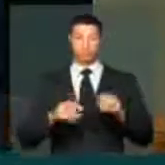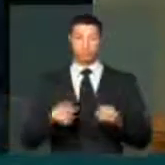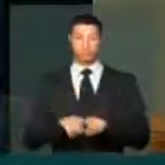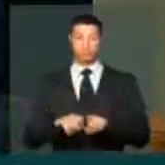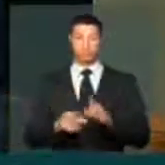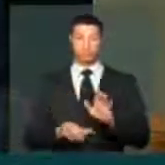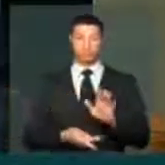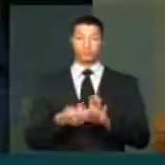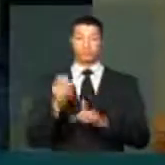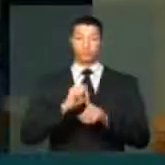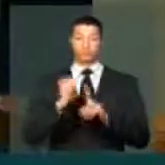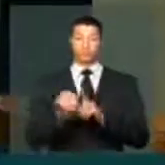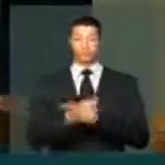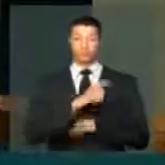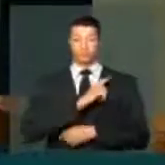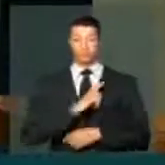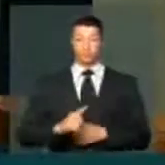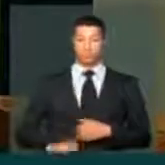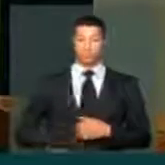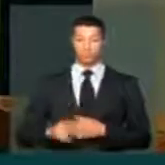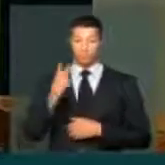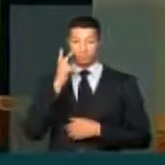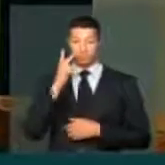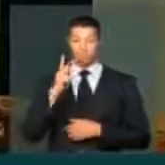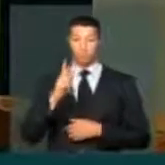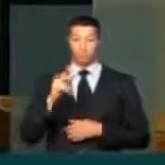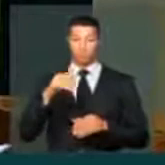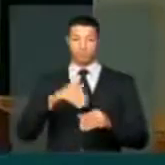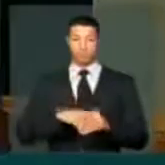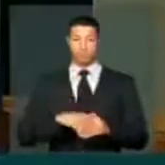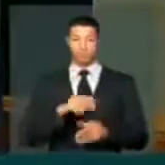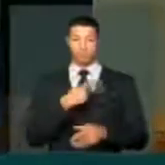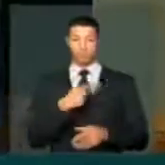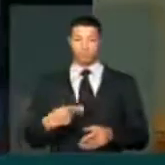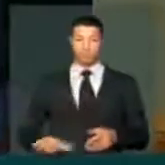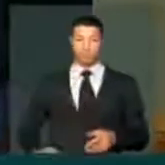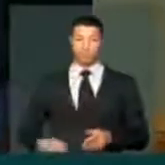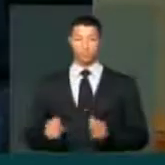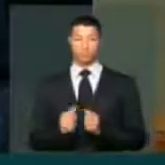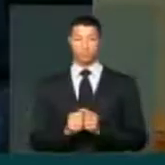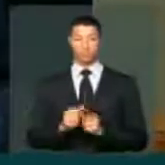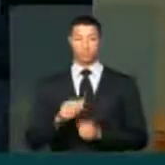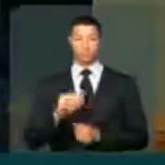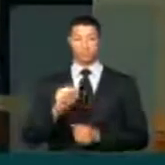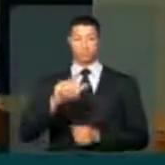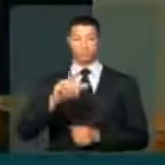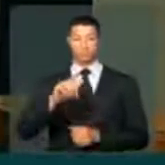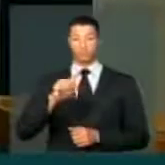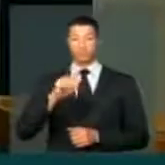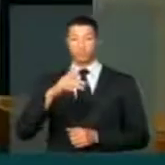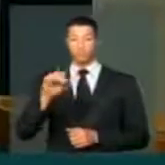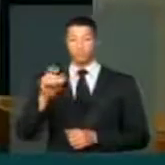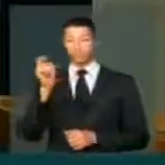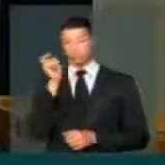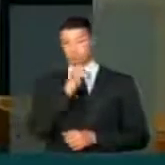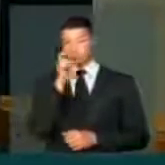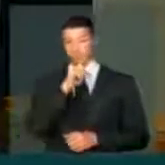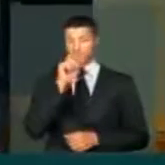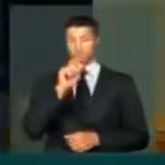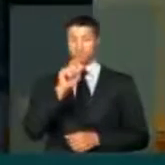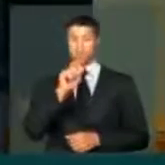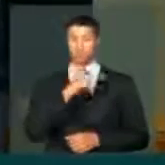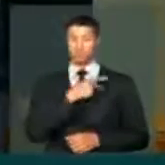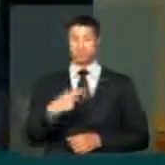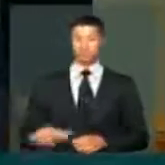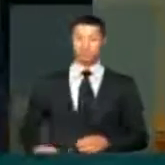de projetos sociais do governo, para que votasse na presidente, inclusive com a alegação mentirosa de que, se a